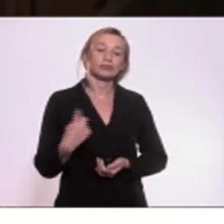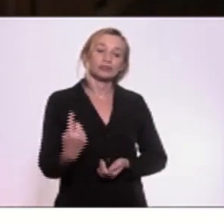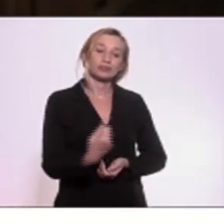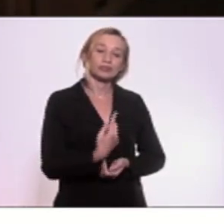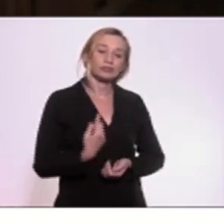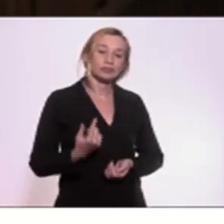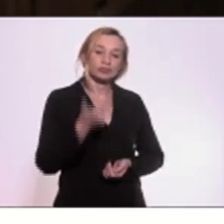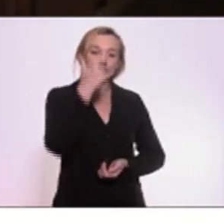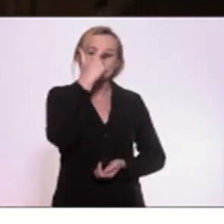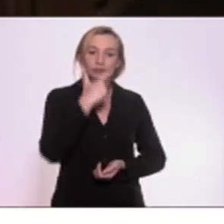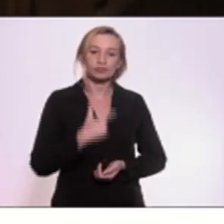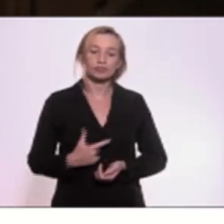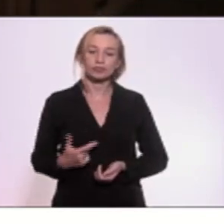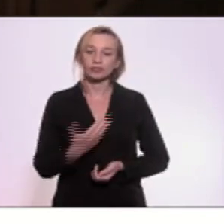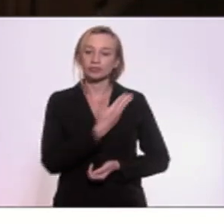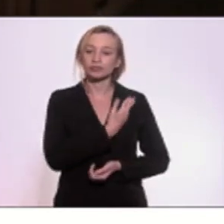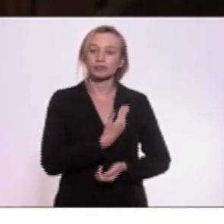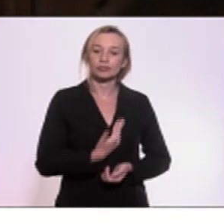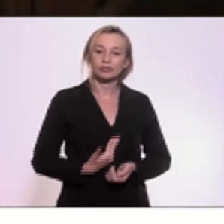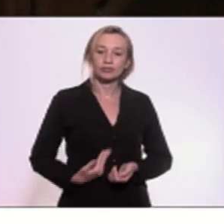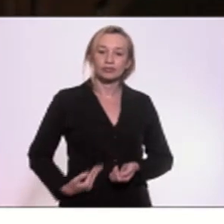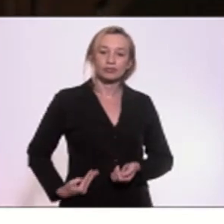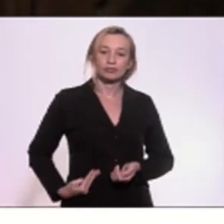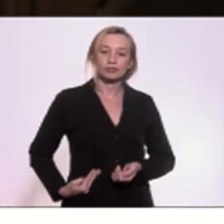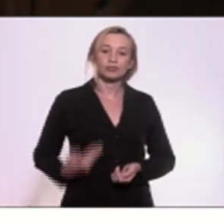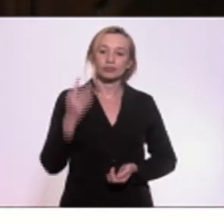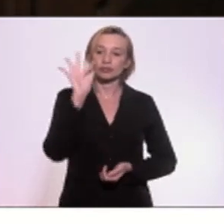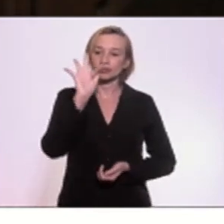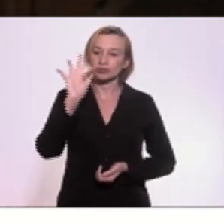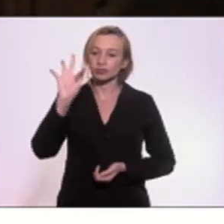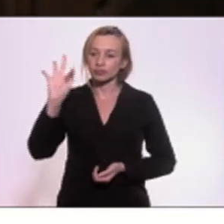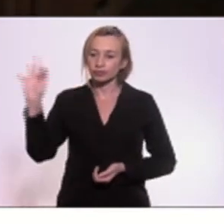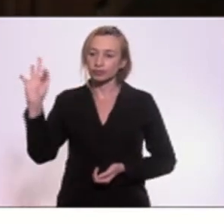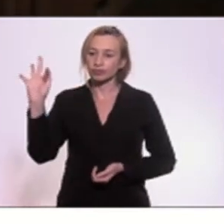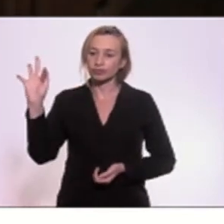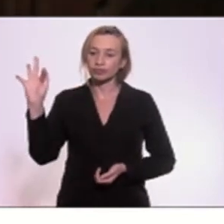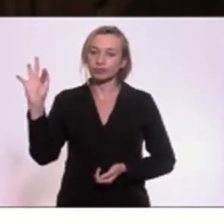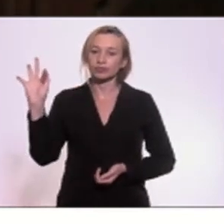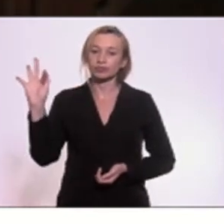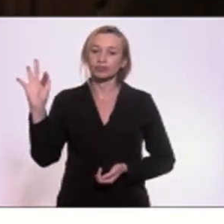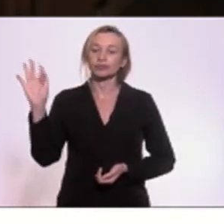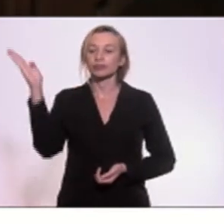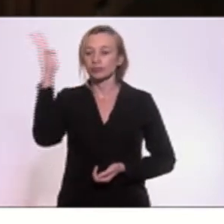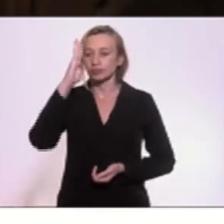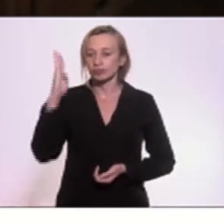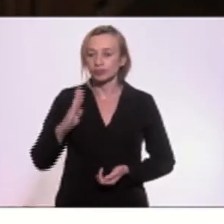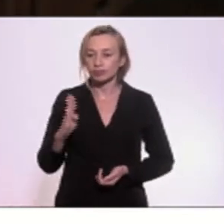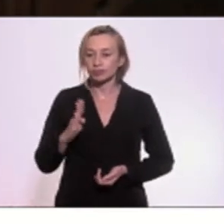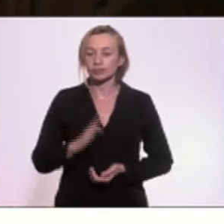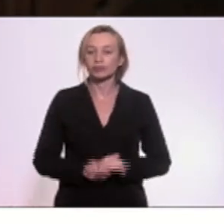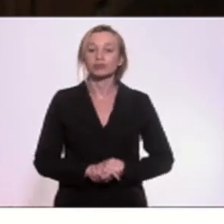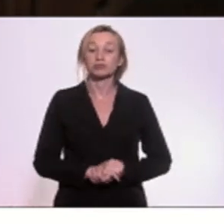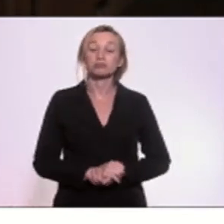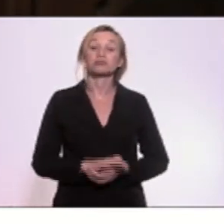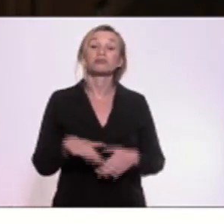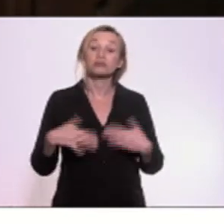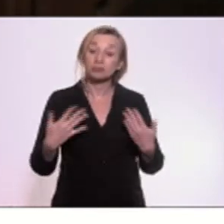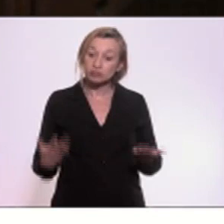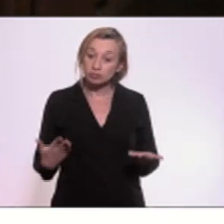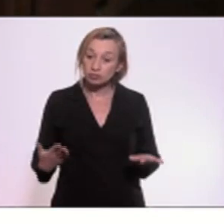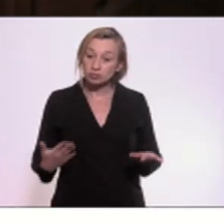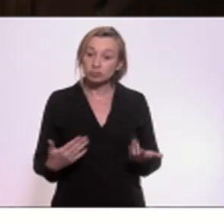somos a República Federativa do Brasil. Então, há que